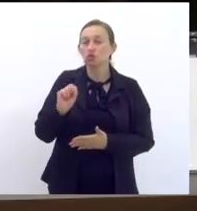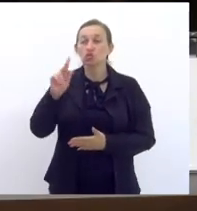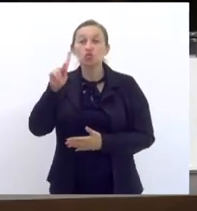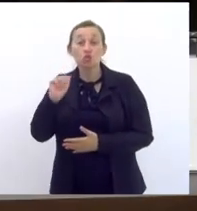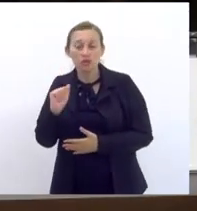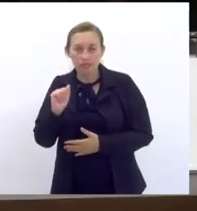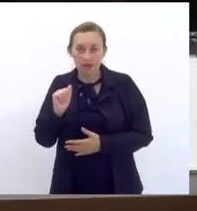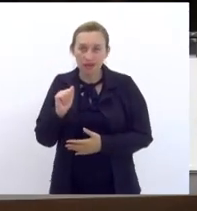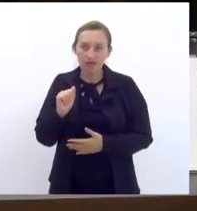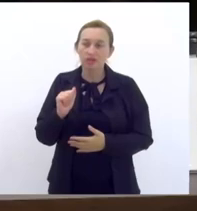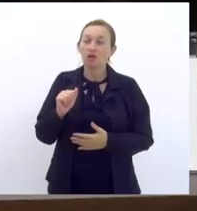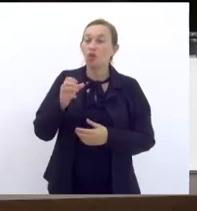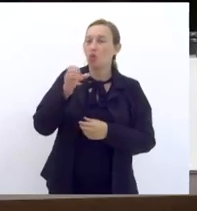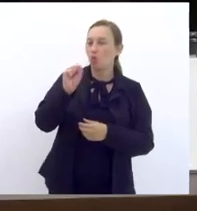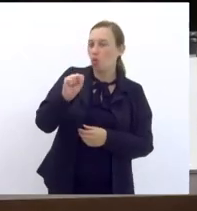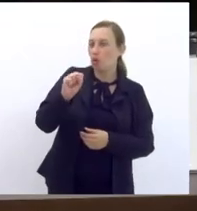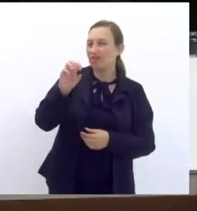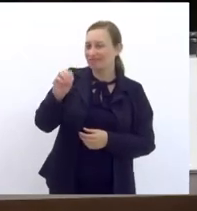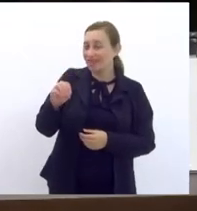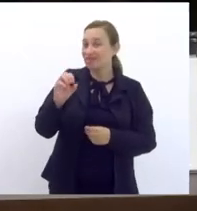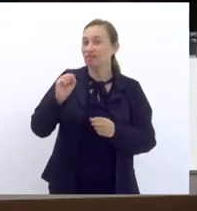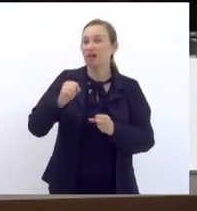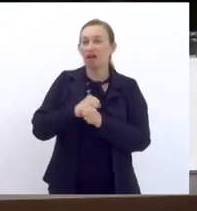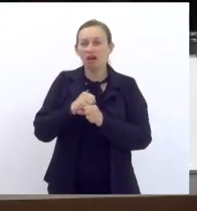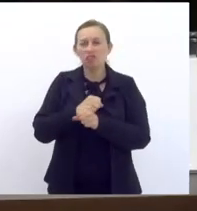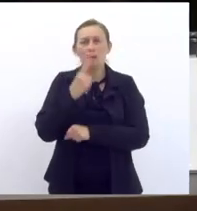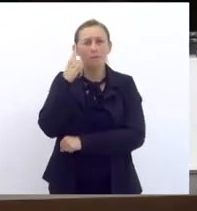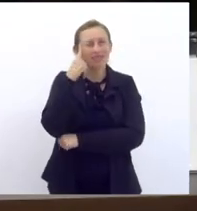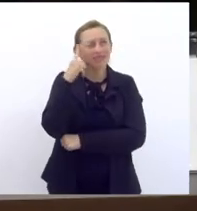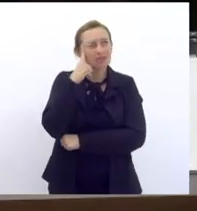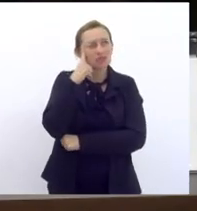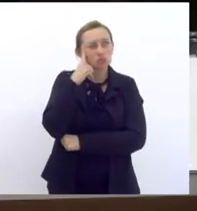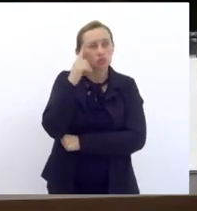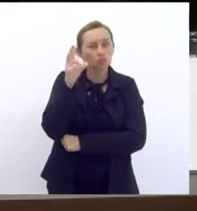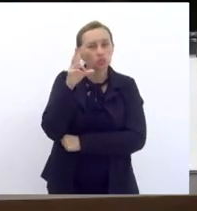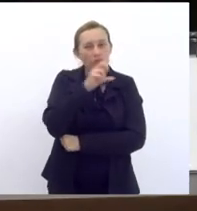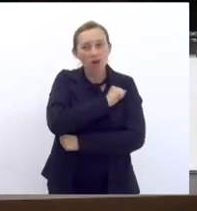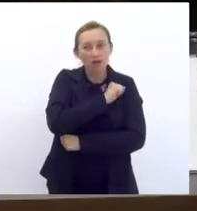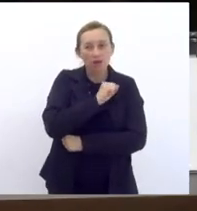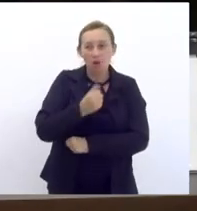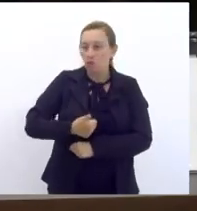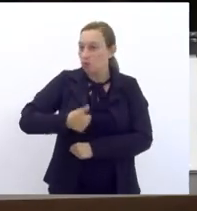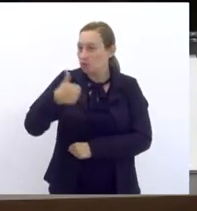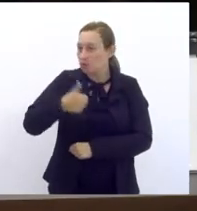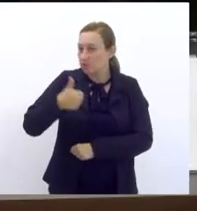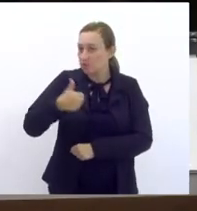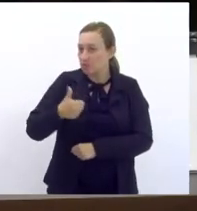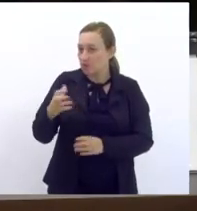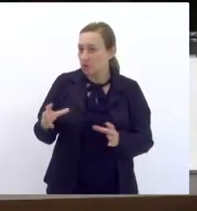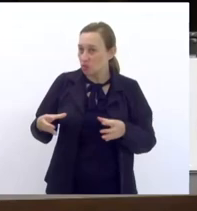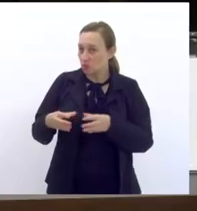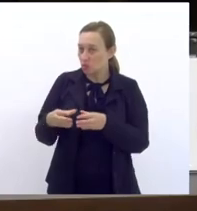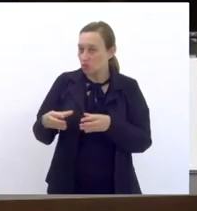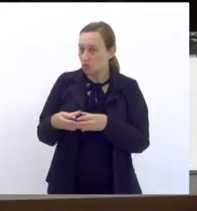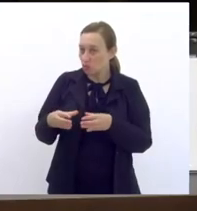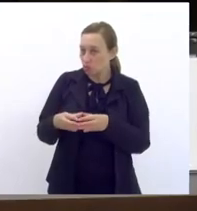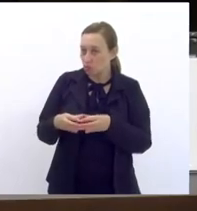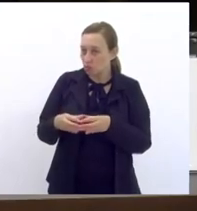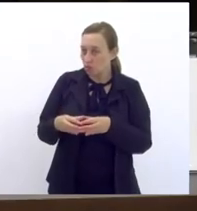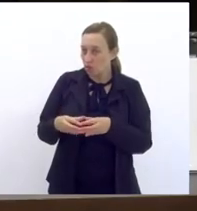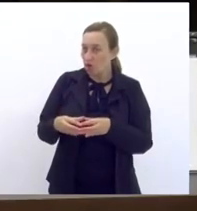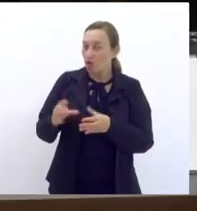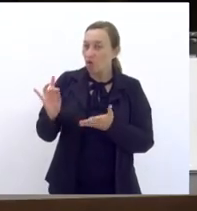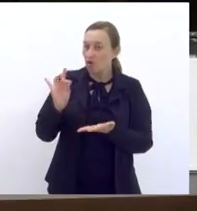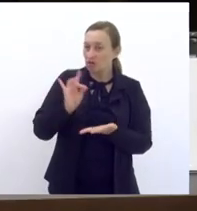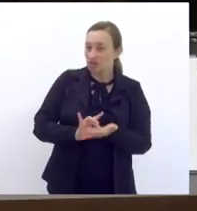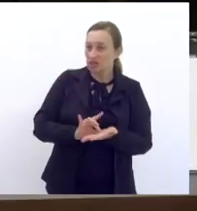suipa que faz 80 anos então pensando rapidamente o primeiro órgão de proteção animal oficial da prefeitura do Rio